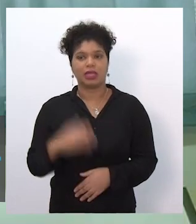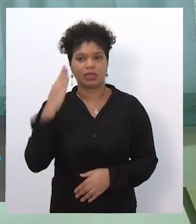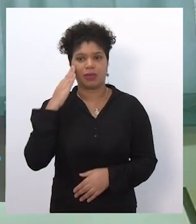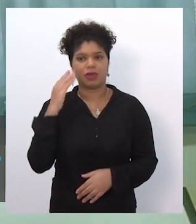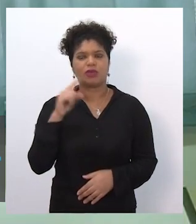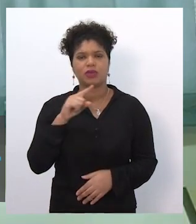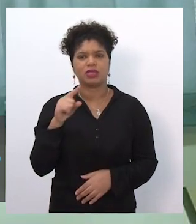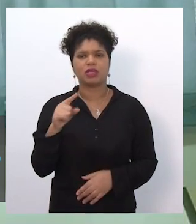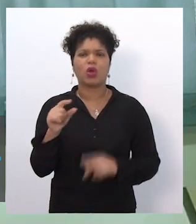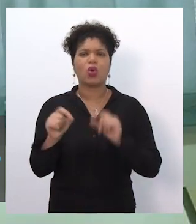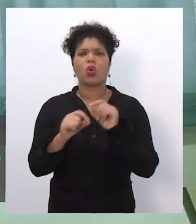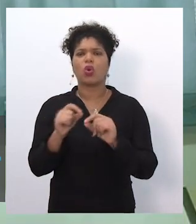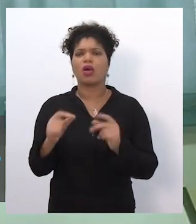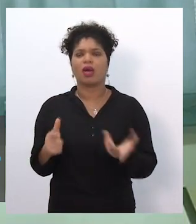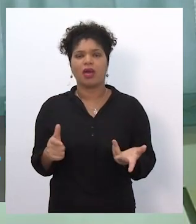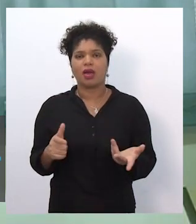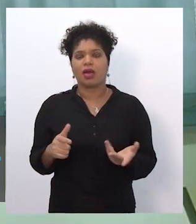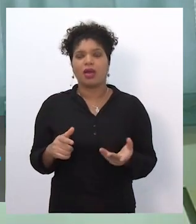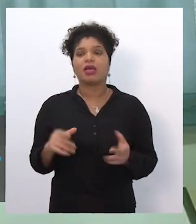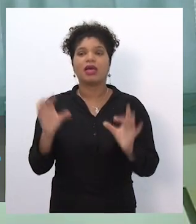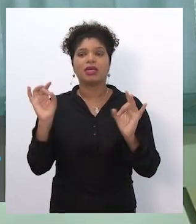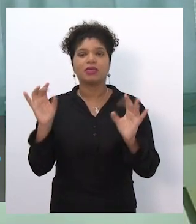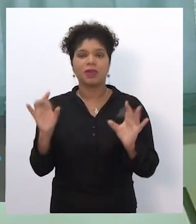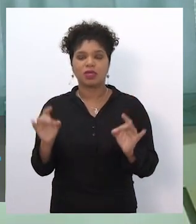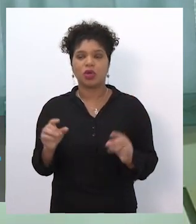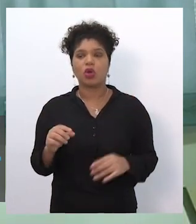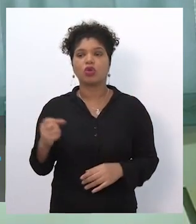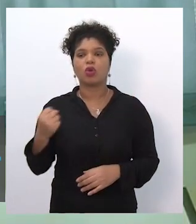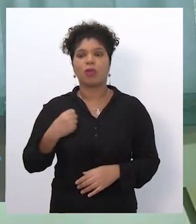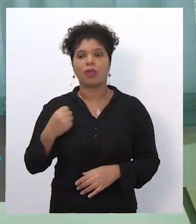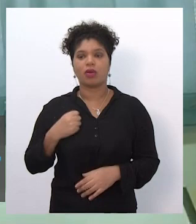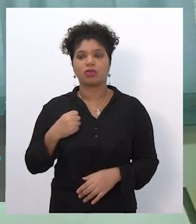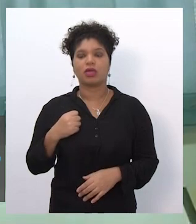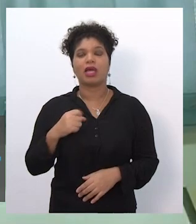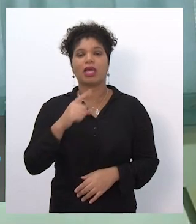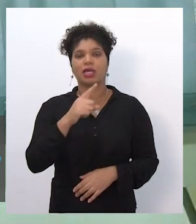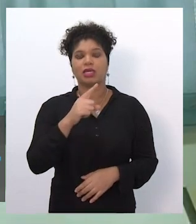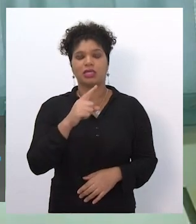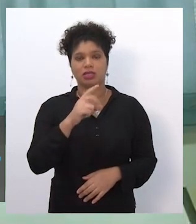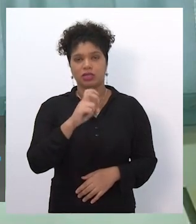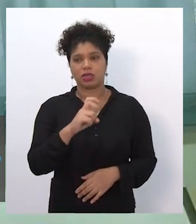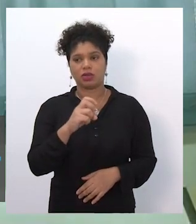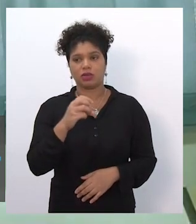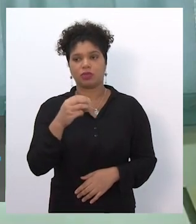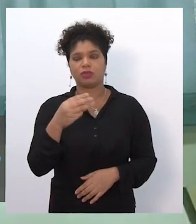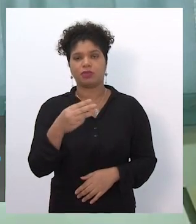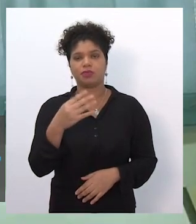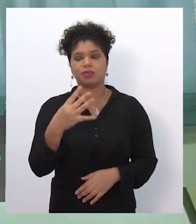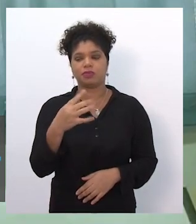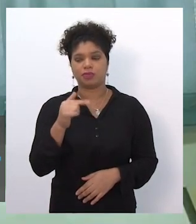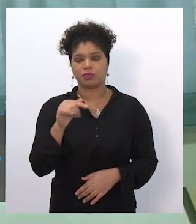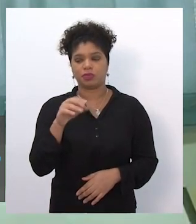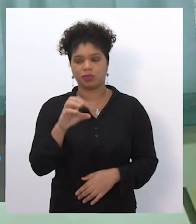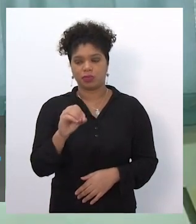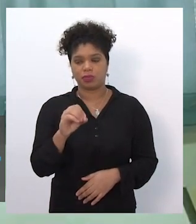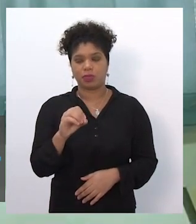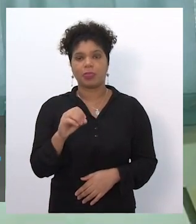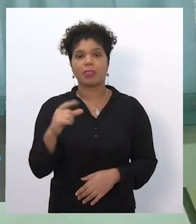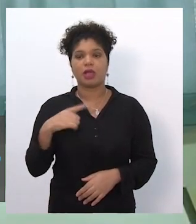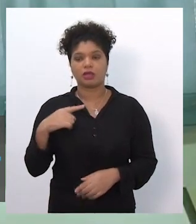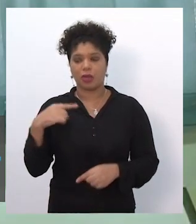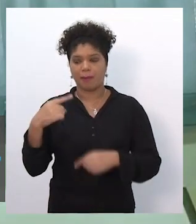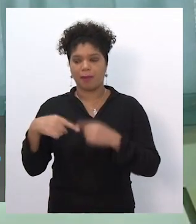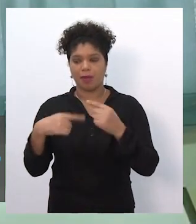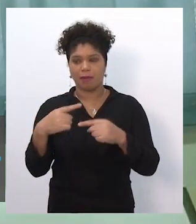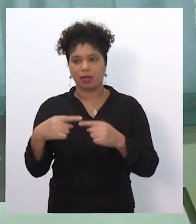Felipe falou, em especial esse processador, o i5 3470, da 3ª geração, ele possui